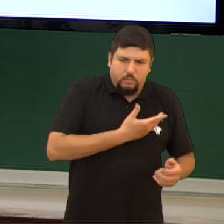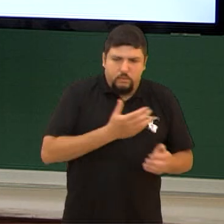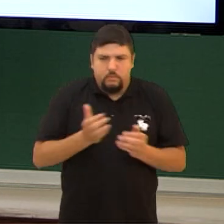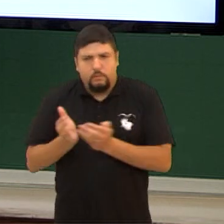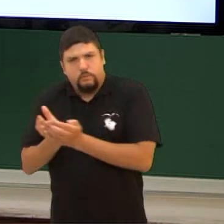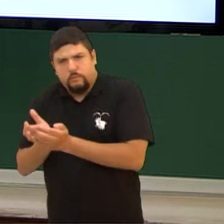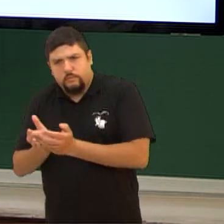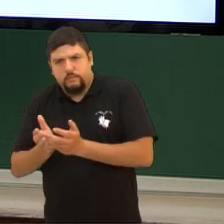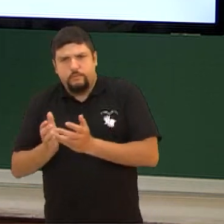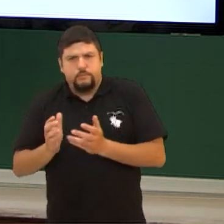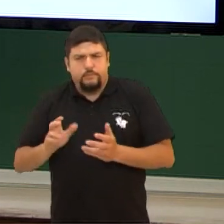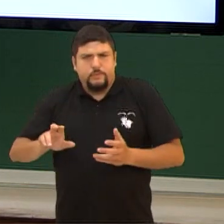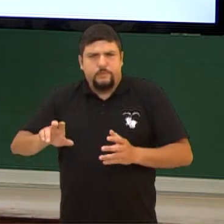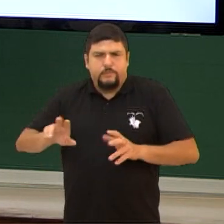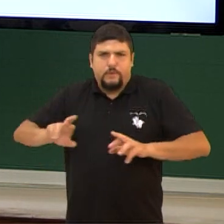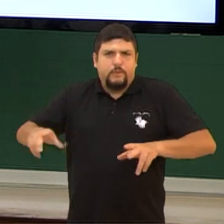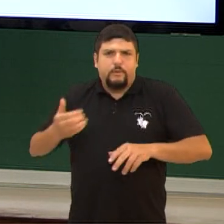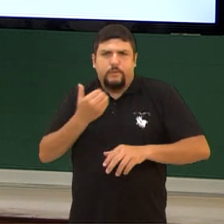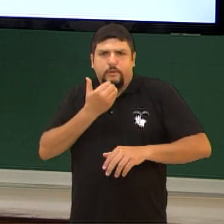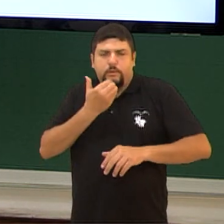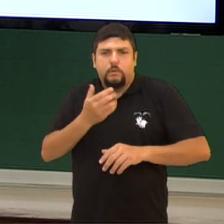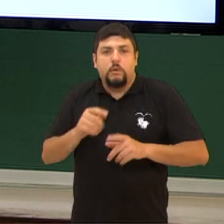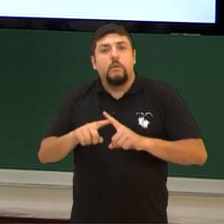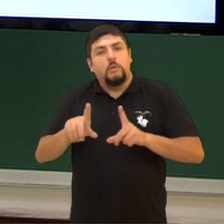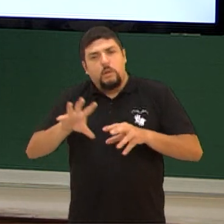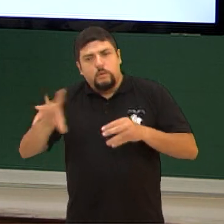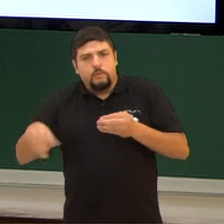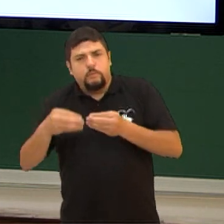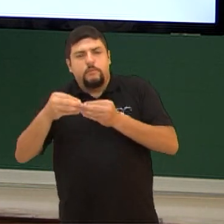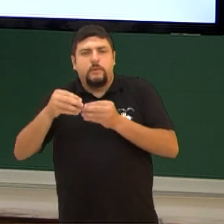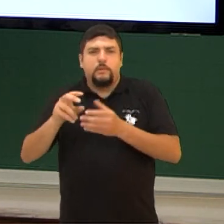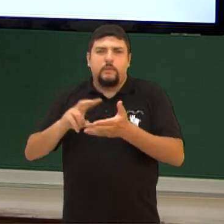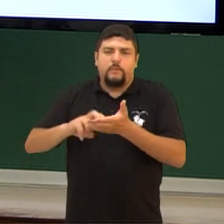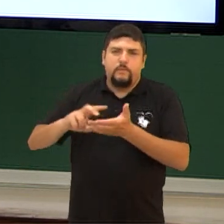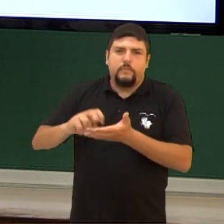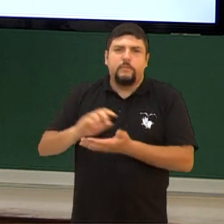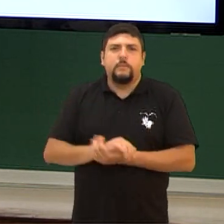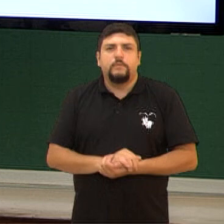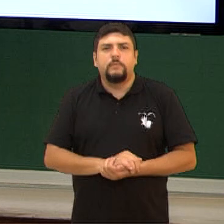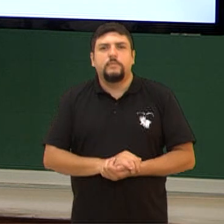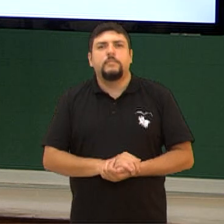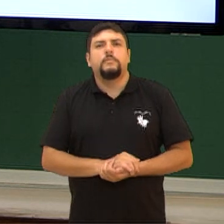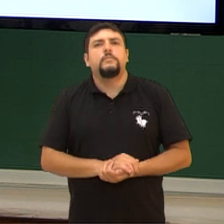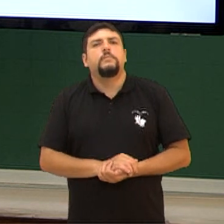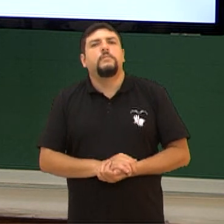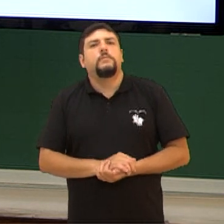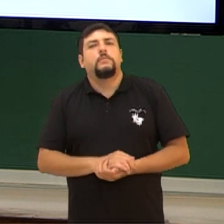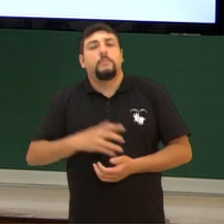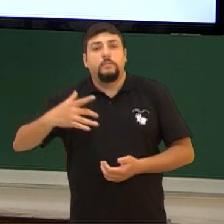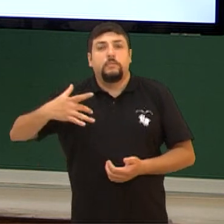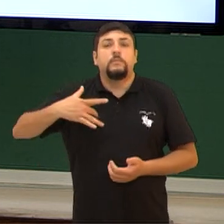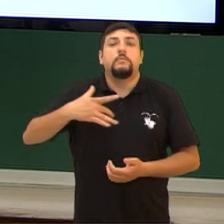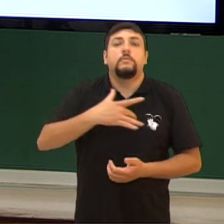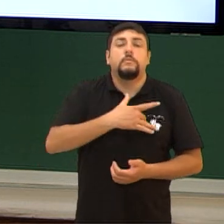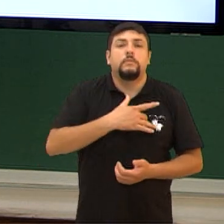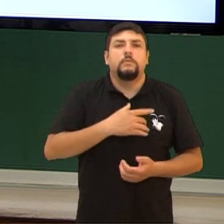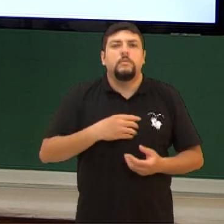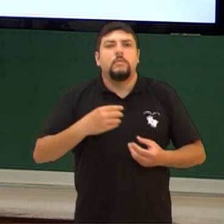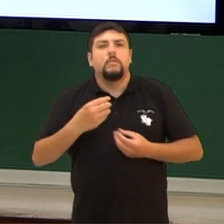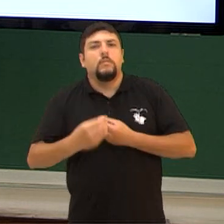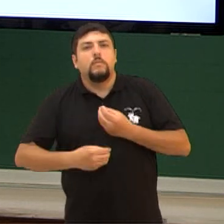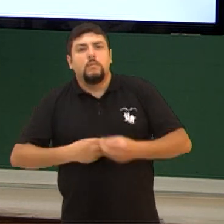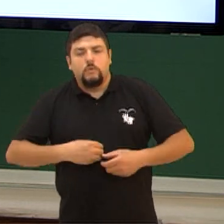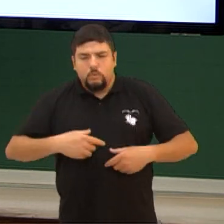Mas estamos aí ampliando o nosso vocabulário. E health, que significa saúde. Como é que eu falaria